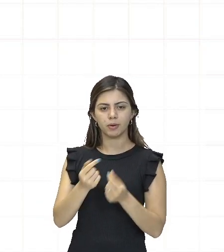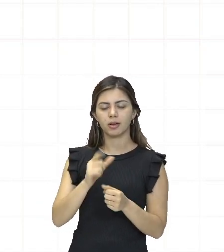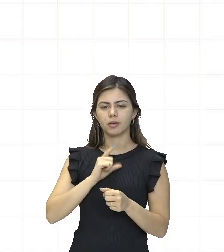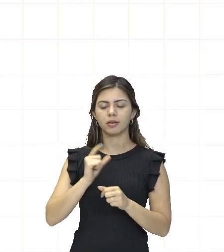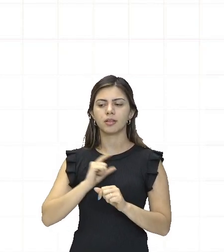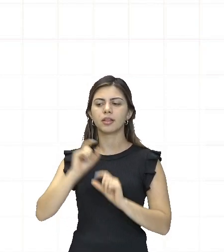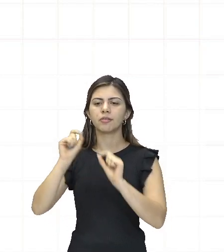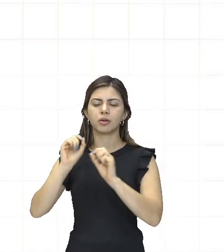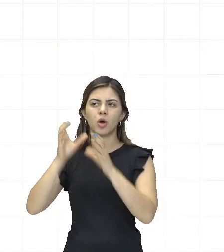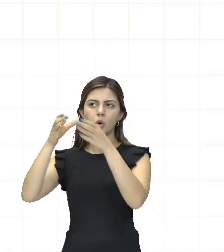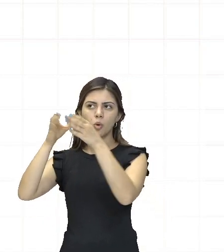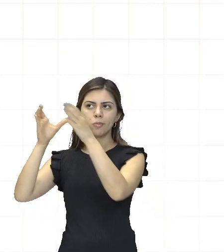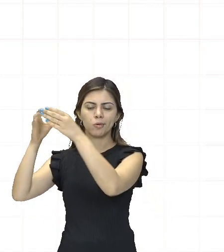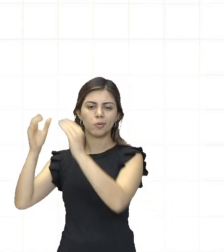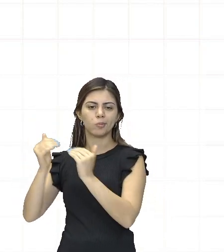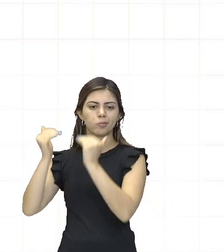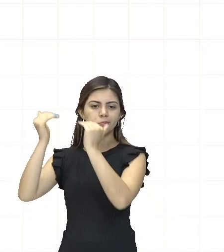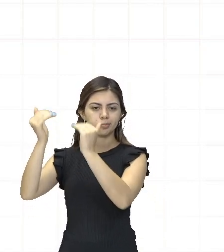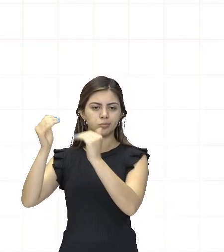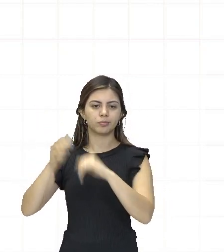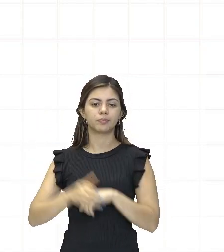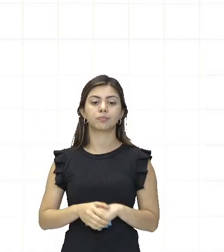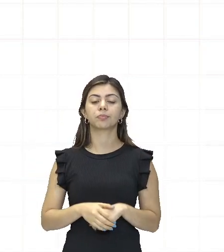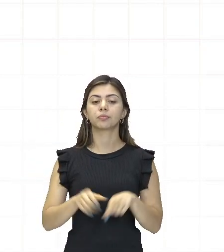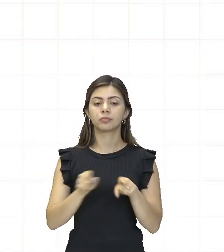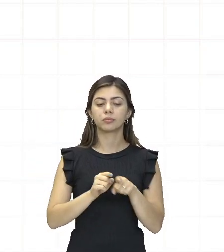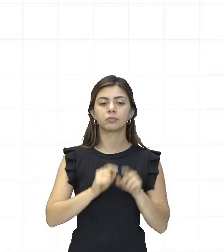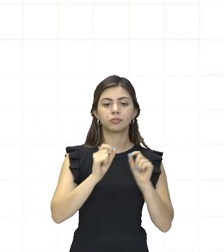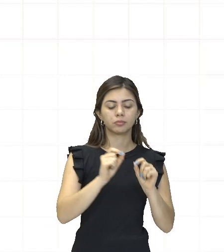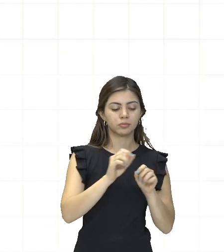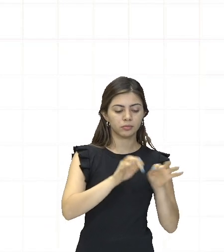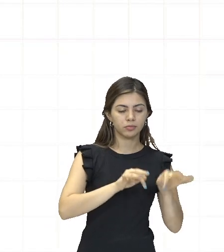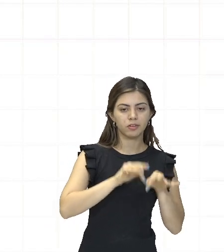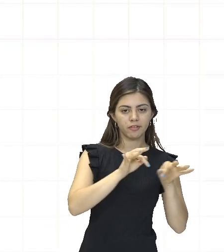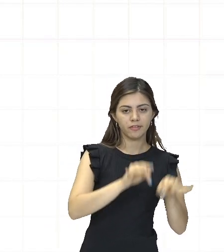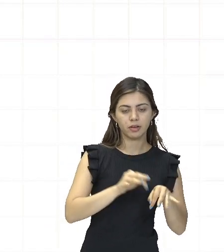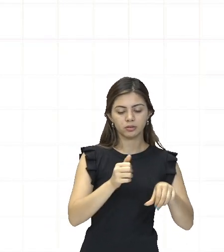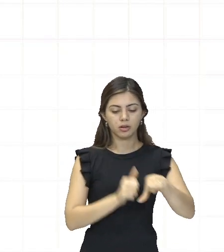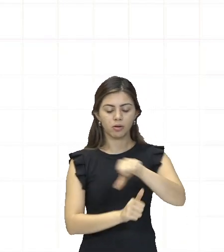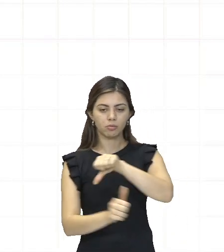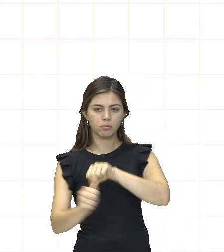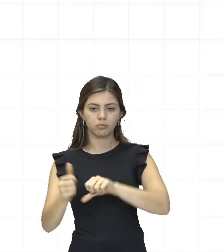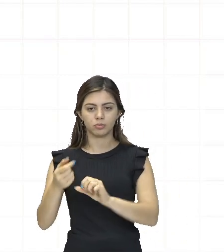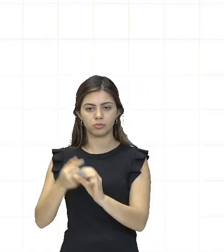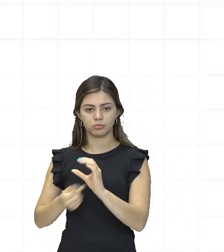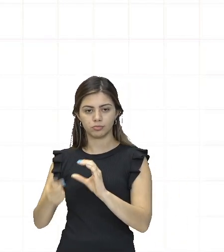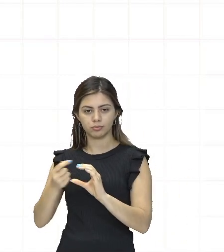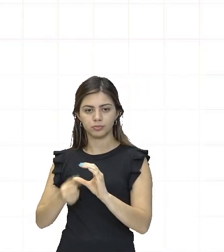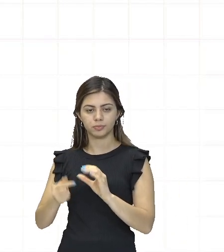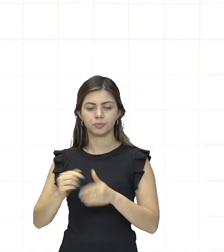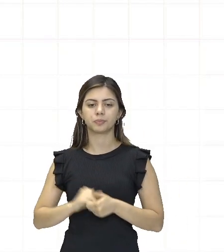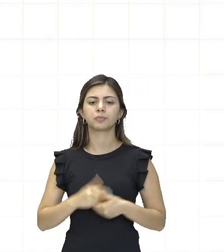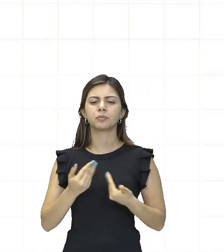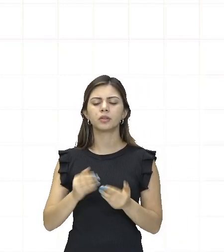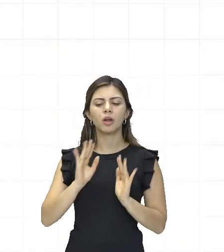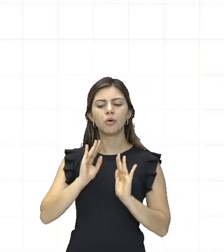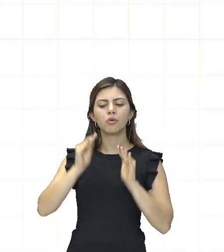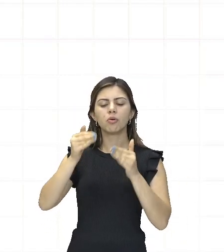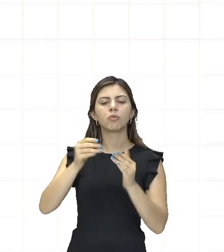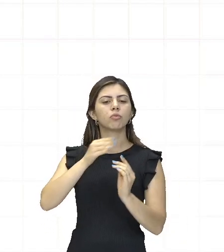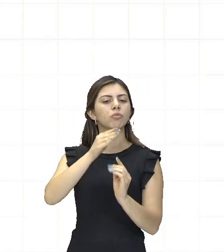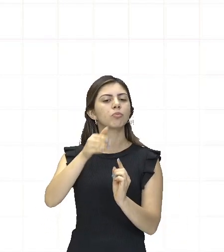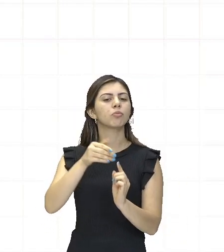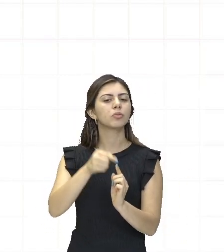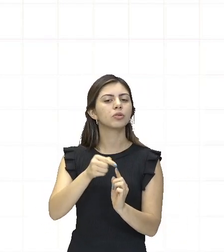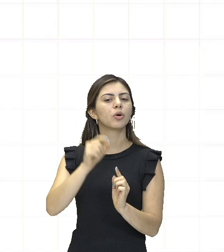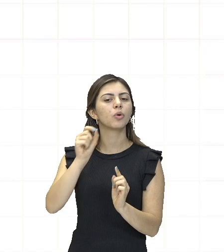nações absolutistas. Transição do feudalismo para o capitalismo. E o seu principal objetivo